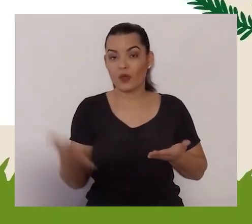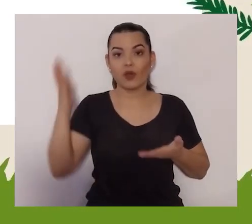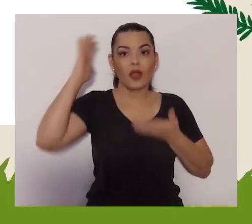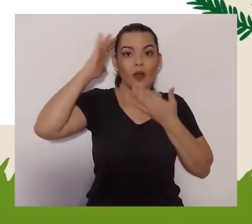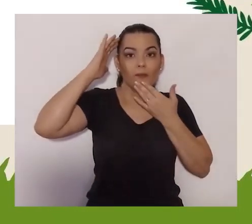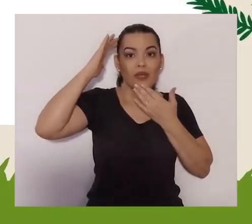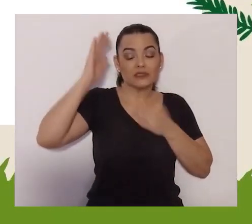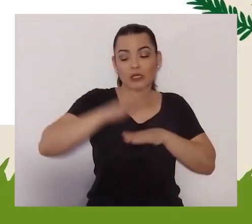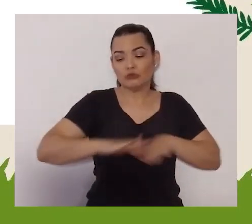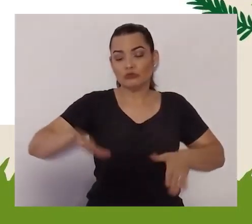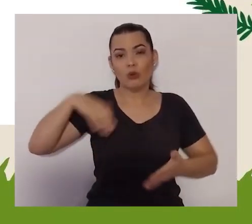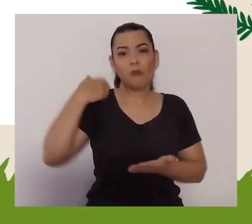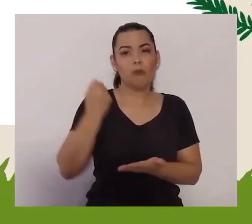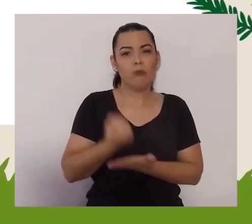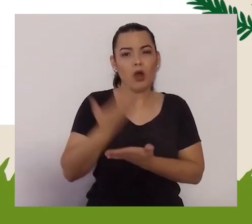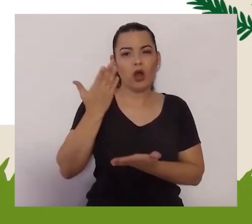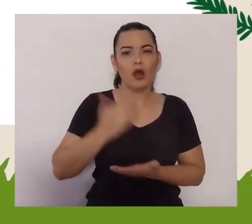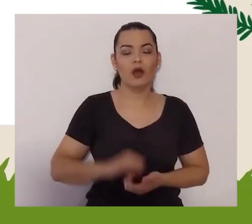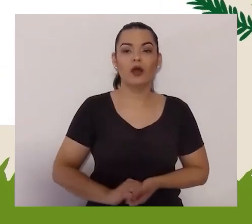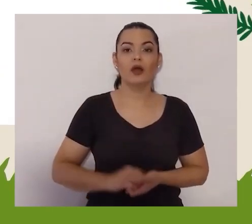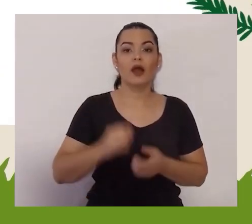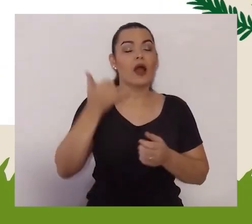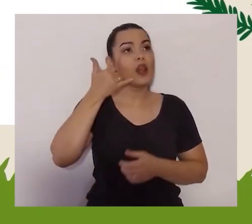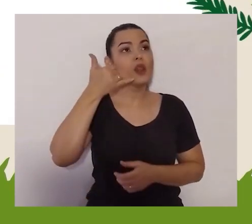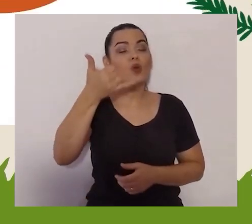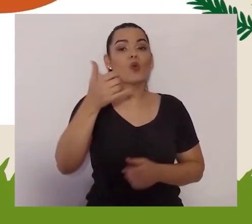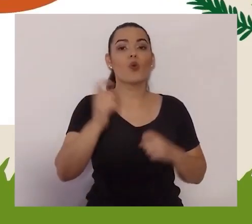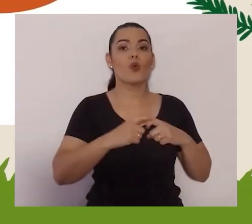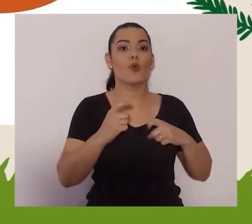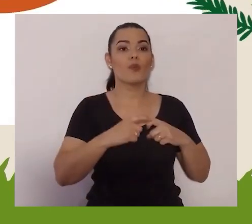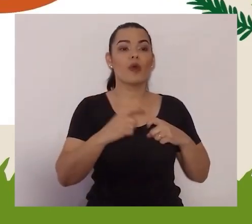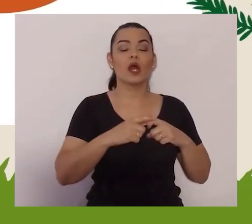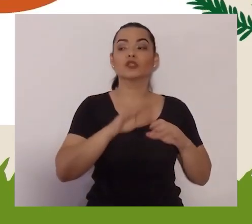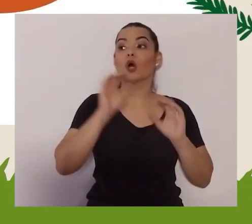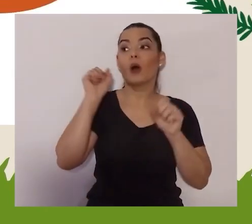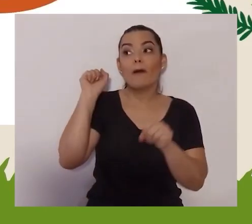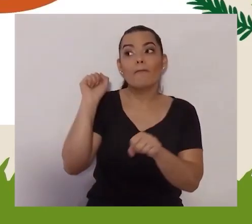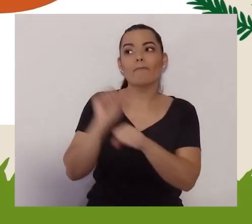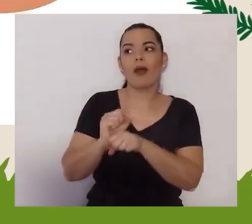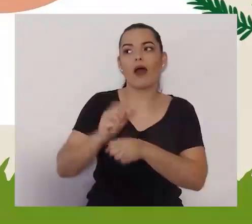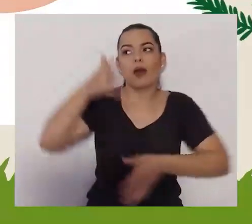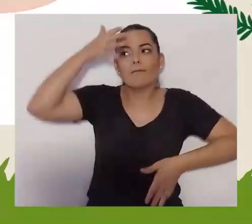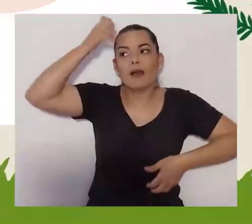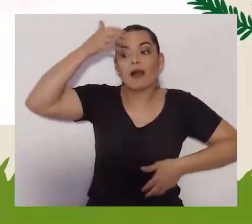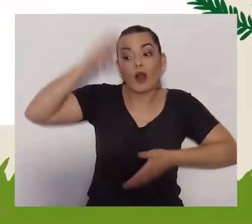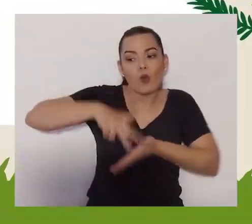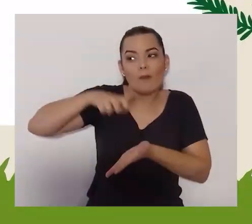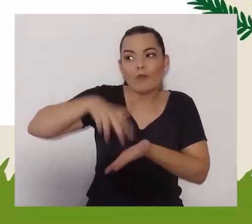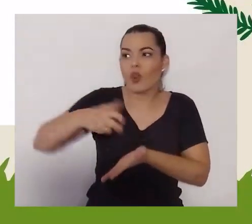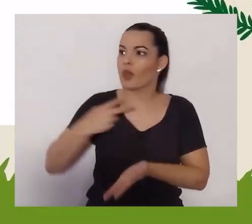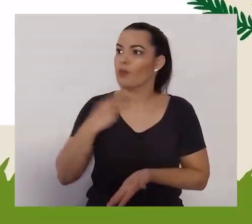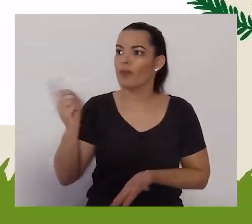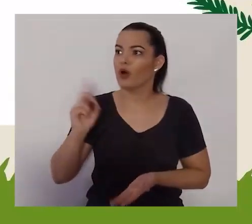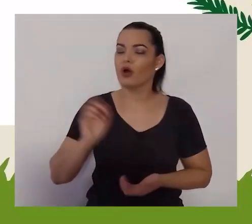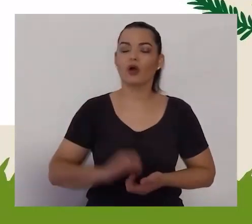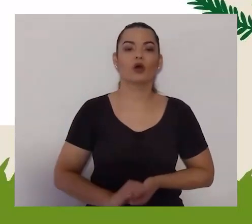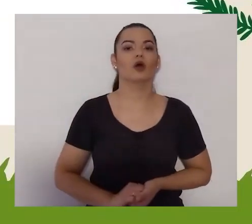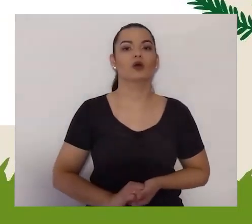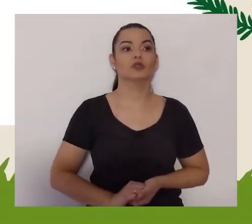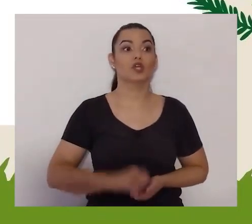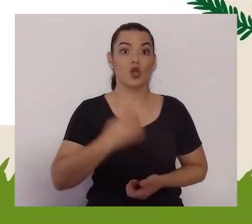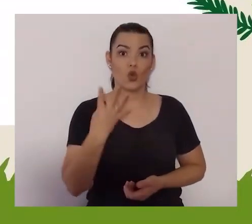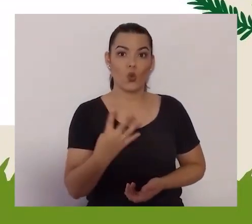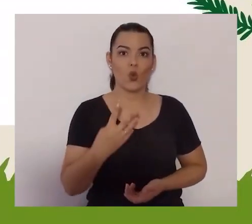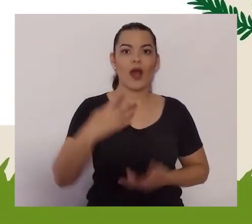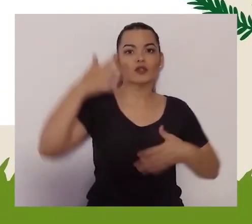chão. A mamãe ligou para o médico e ele disse: nada de macacos pulando no colchão. 4 macaquinhos pulando